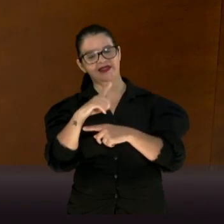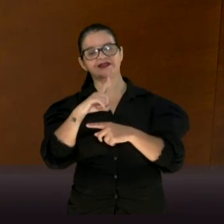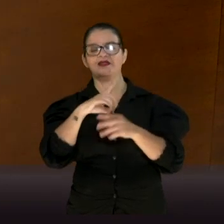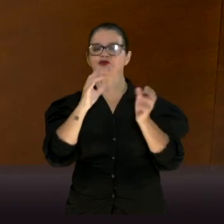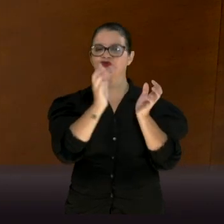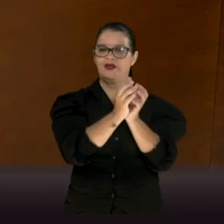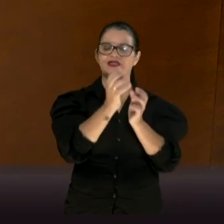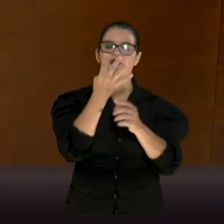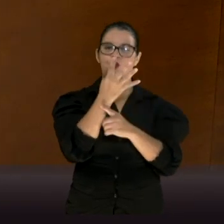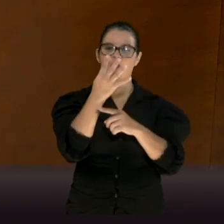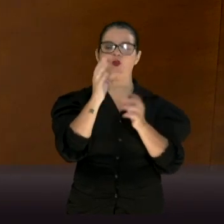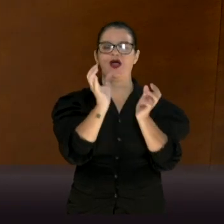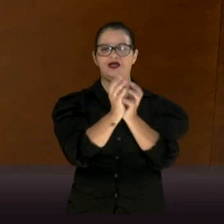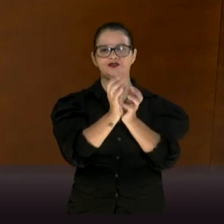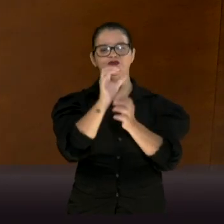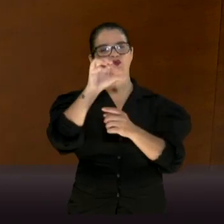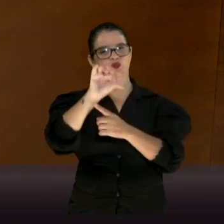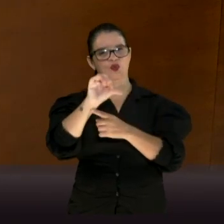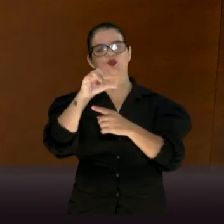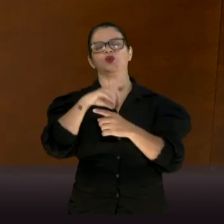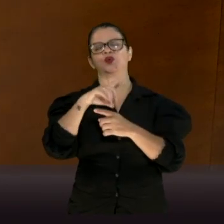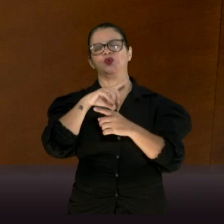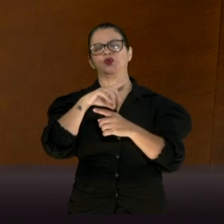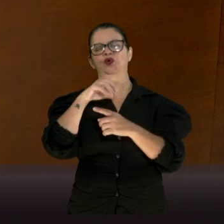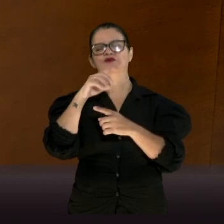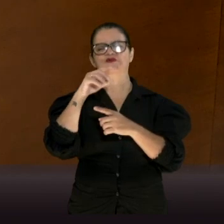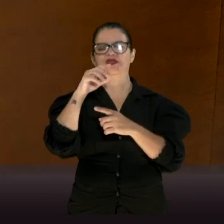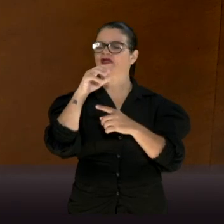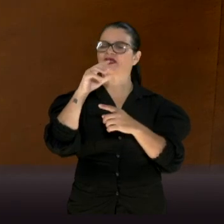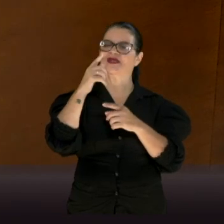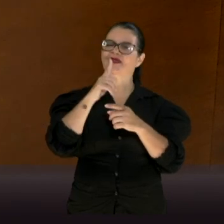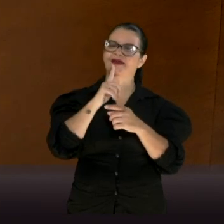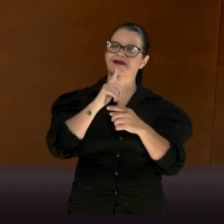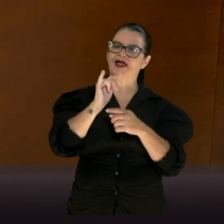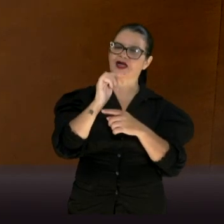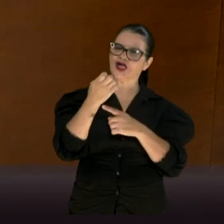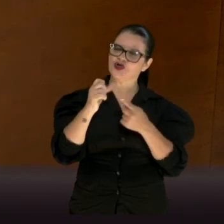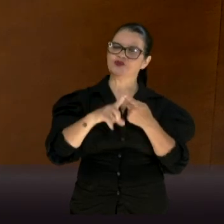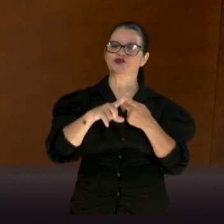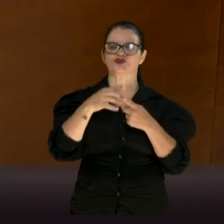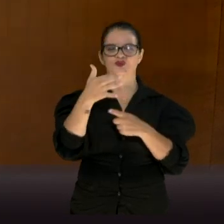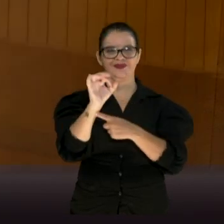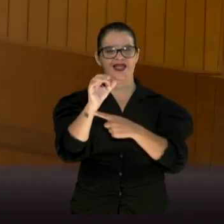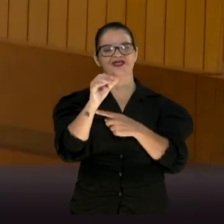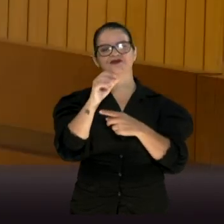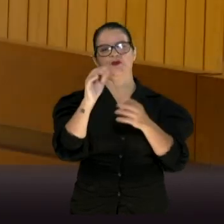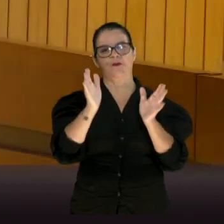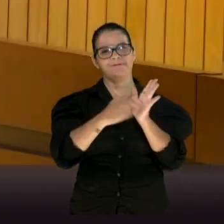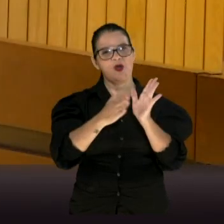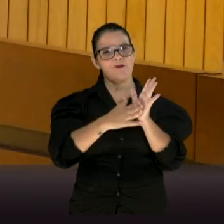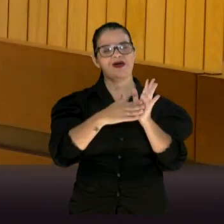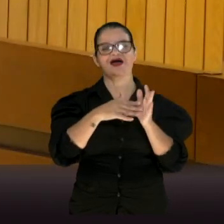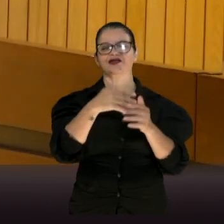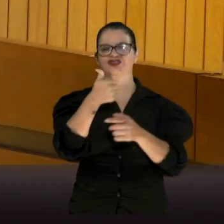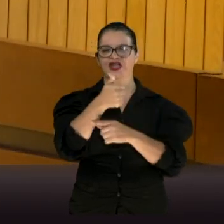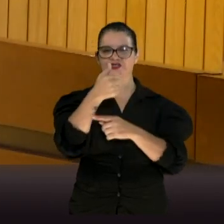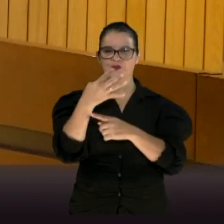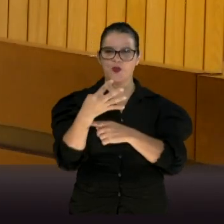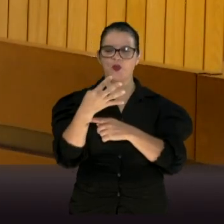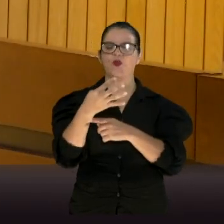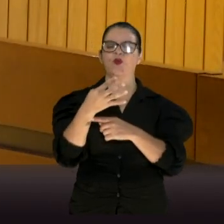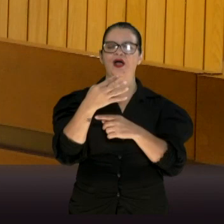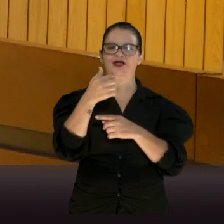como o 4º Batalhão, 9º em Garanhuns, o 2º em Nazaré da Mata, o 10º em Palmares, em Serra Talhada, 14º,